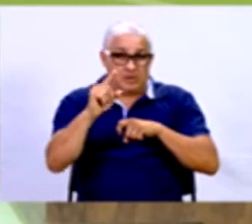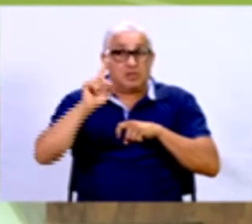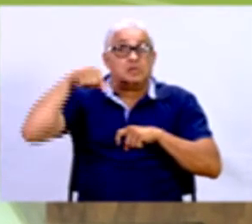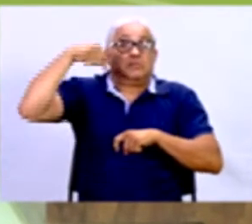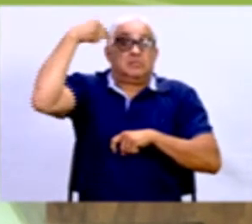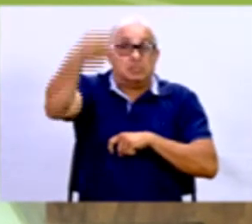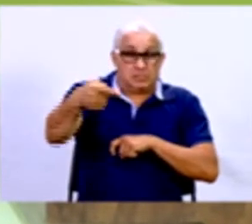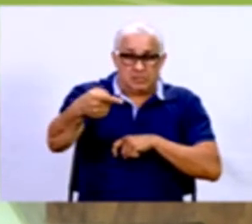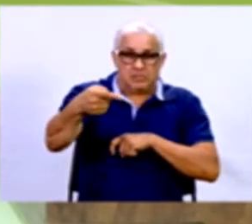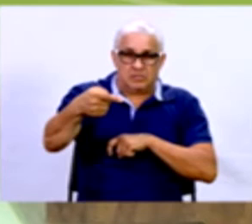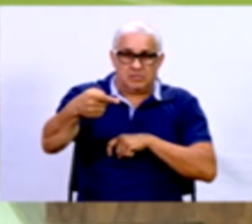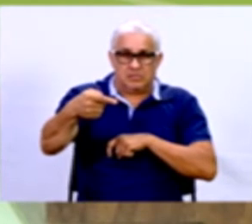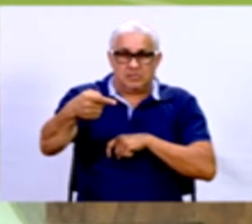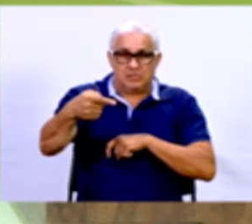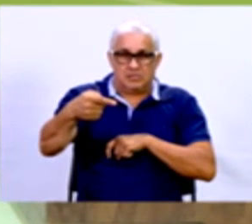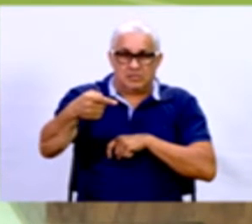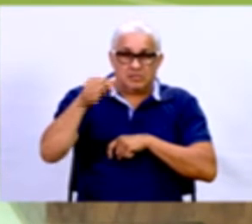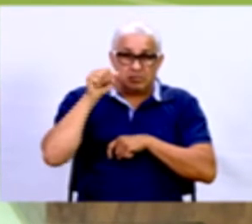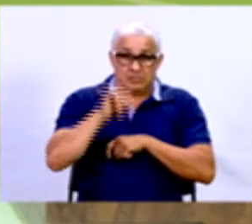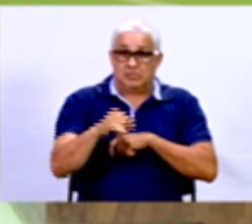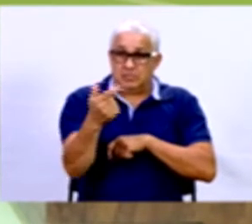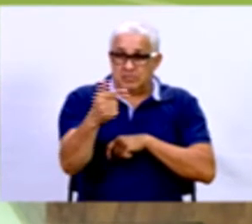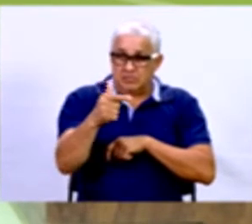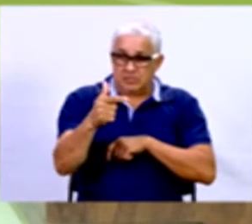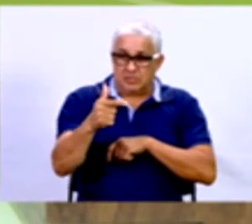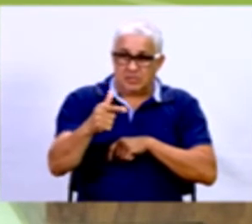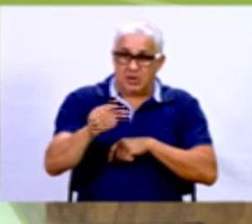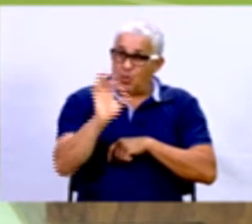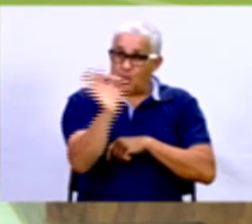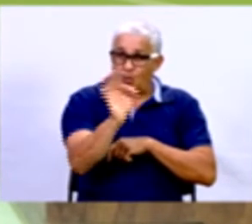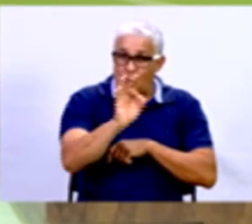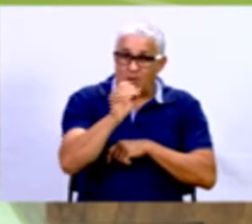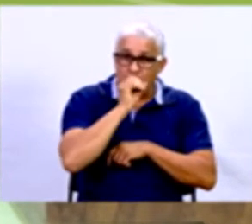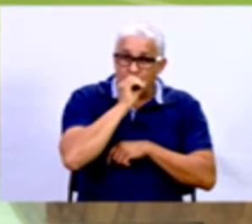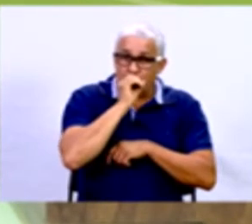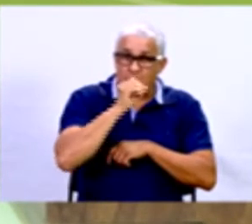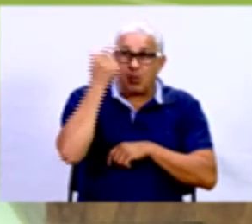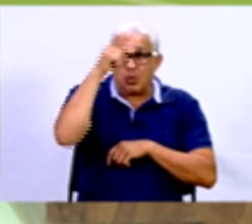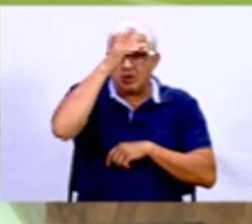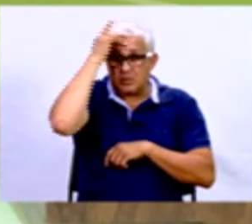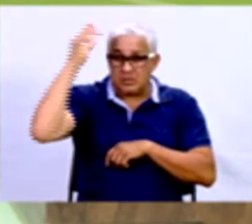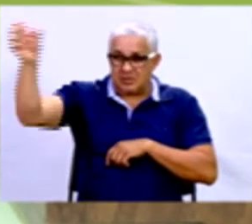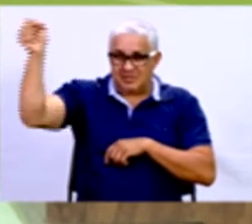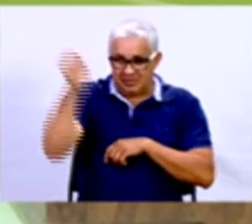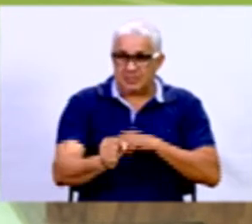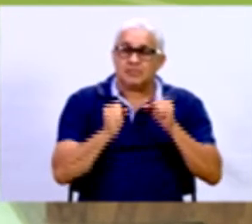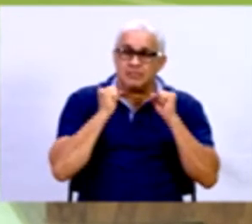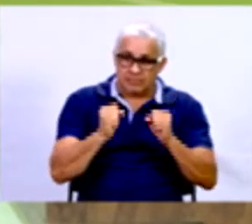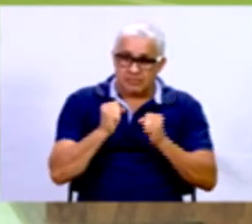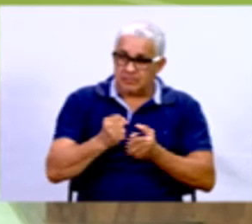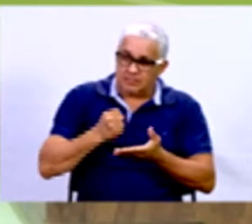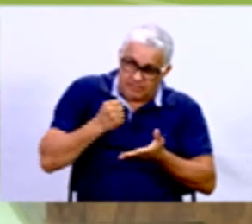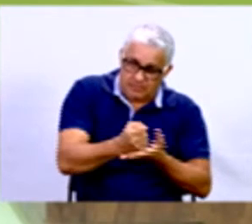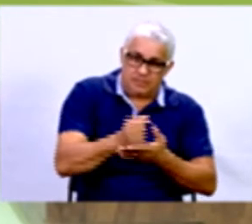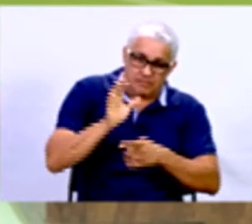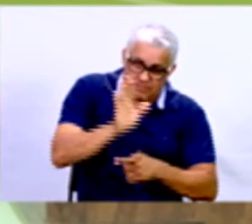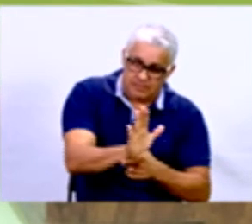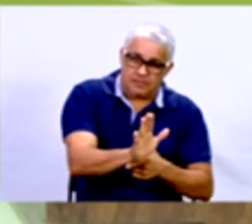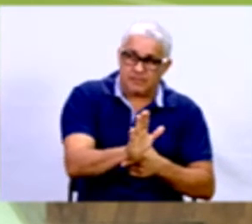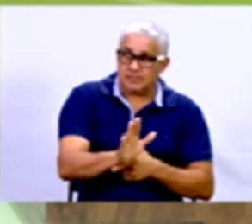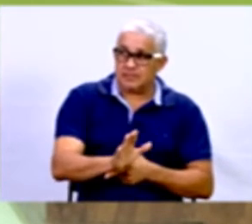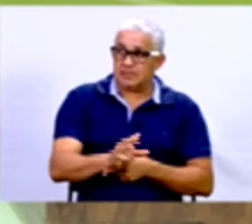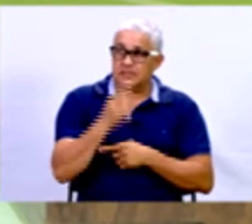do socorrista. Só se não houver nenhuma dessas pessoas, é que uma outra pessoa pode prestar esse atendimento.